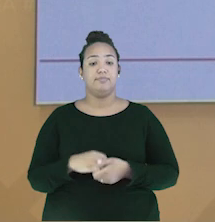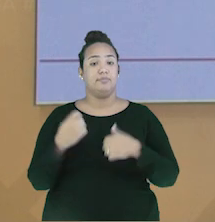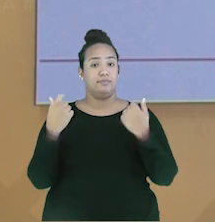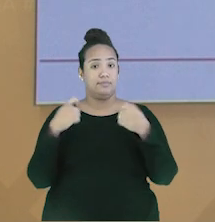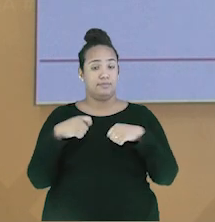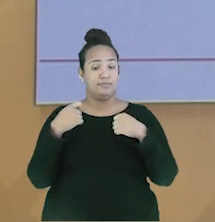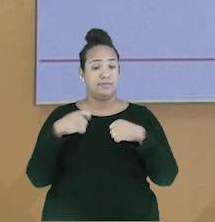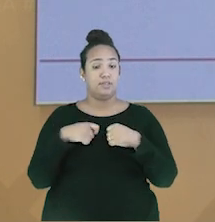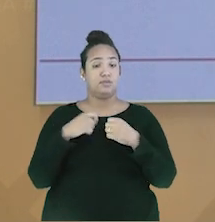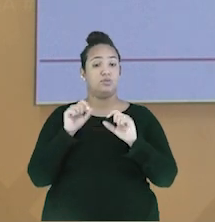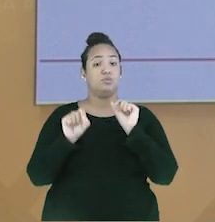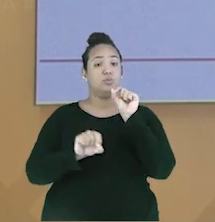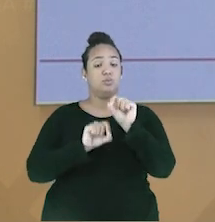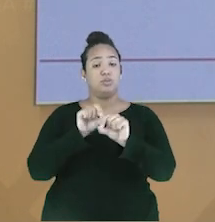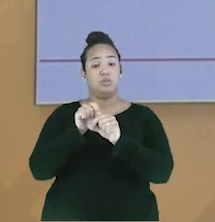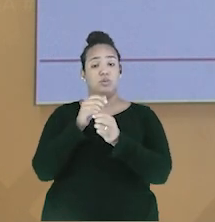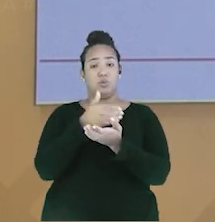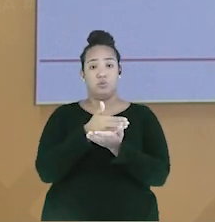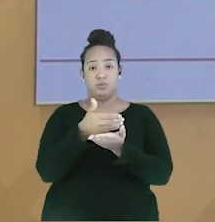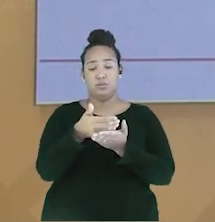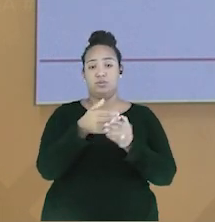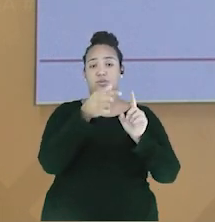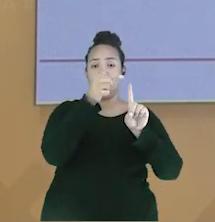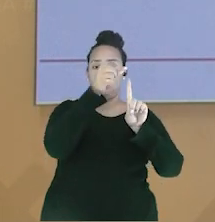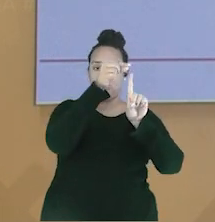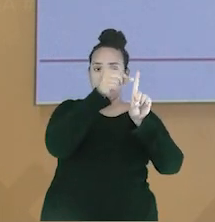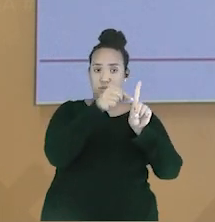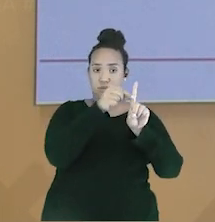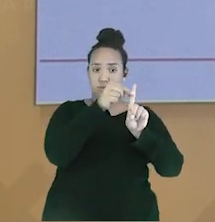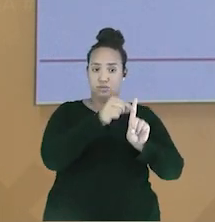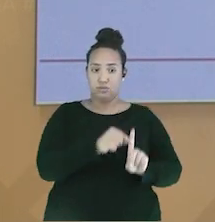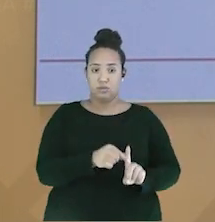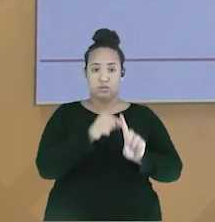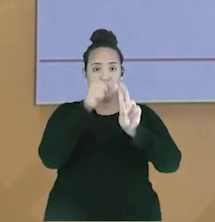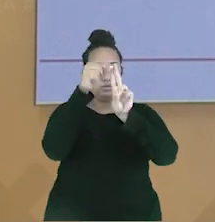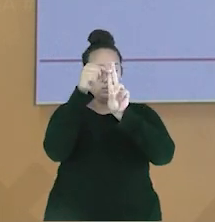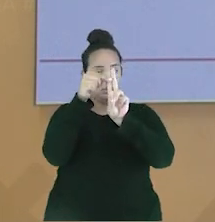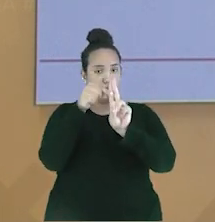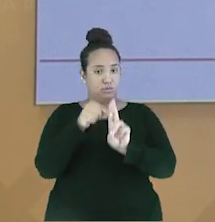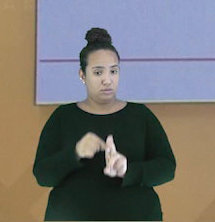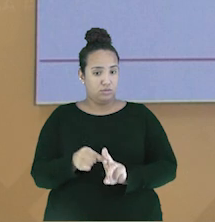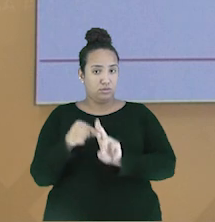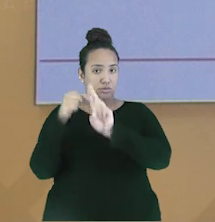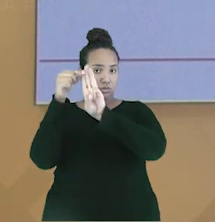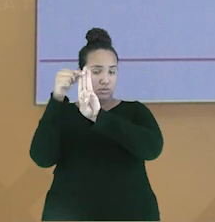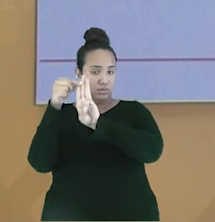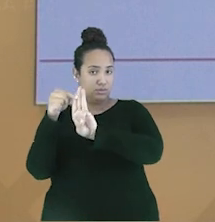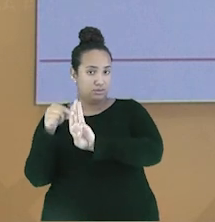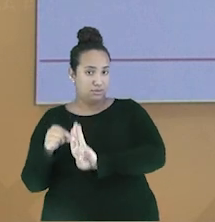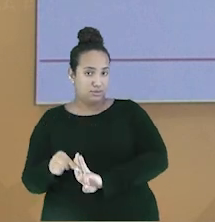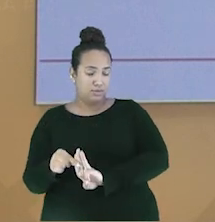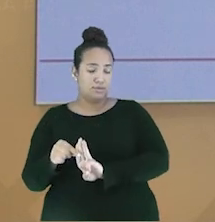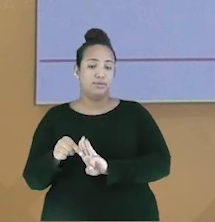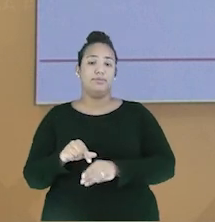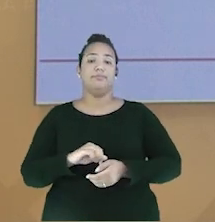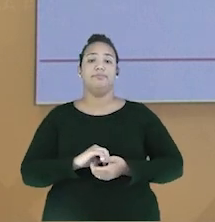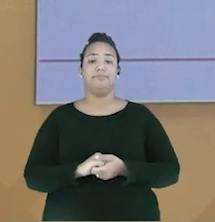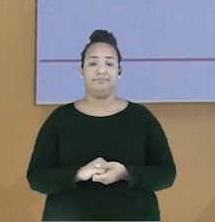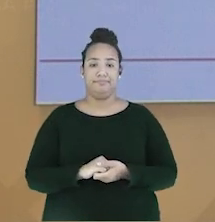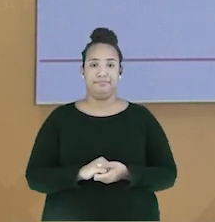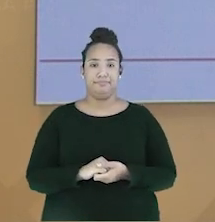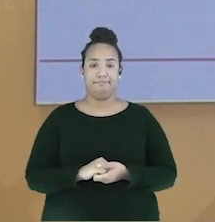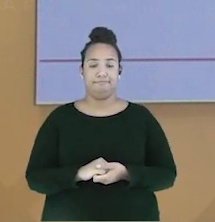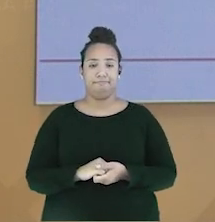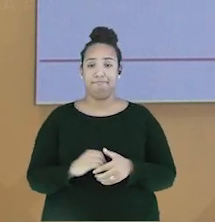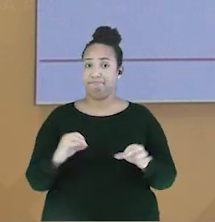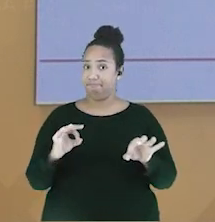que precisamos posicionar unidade com unidade, dezena com dezena e centena com centena.